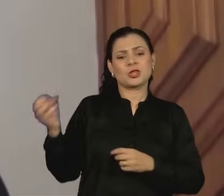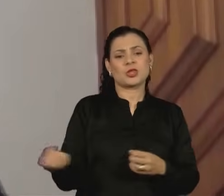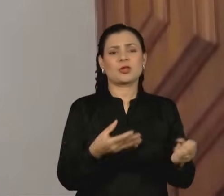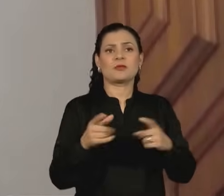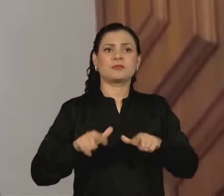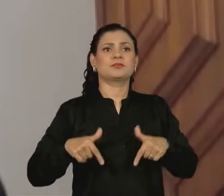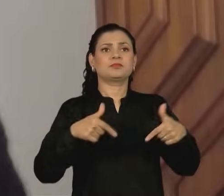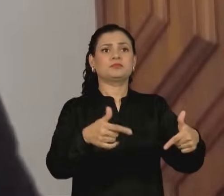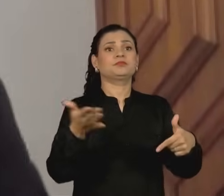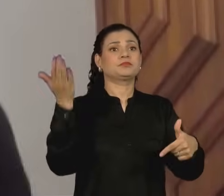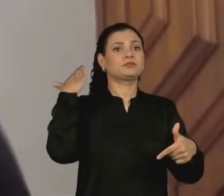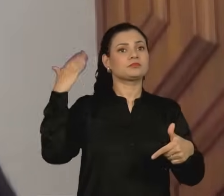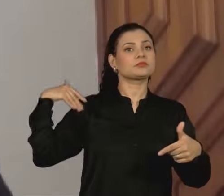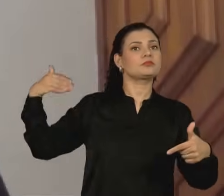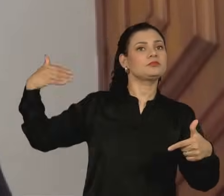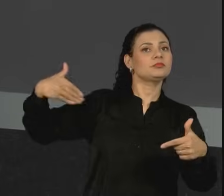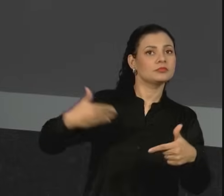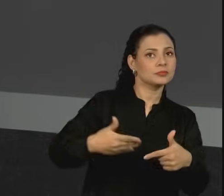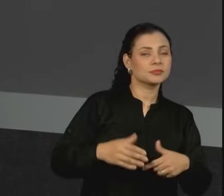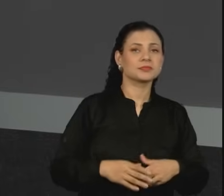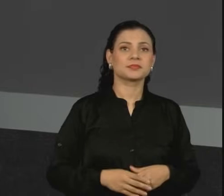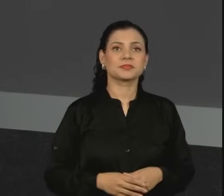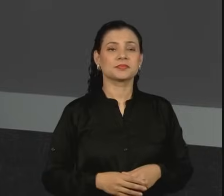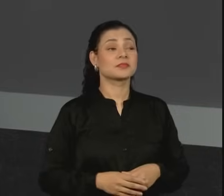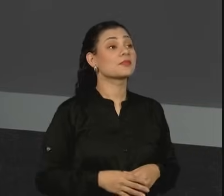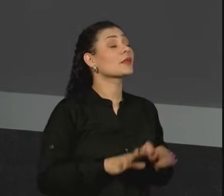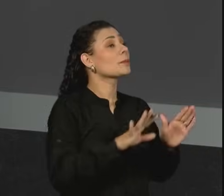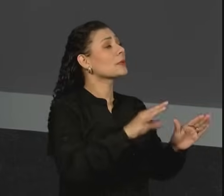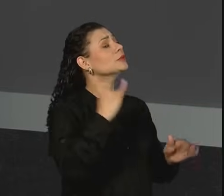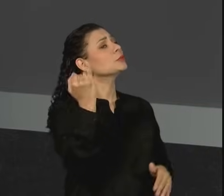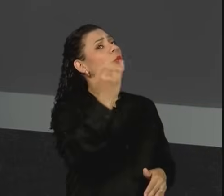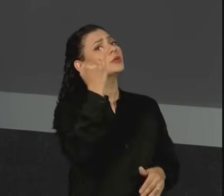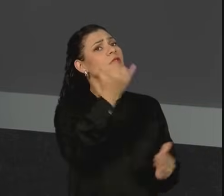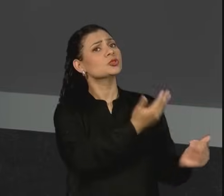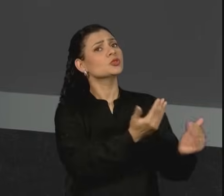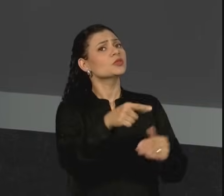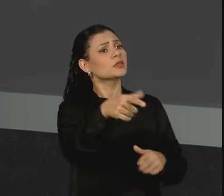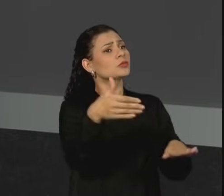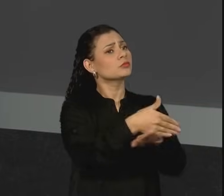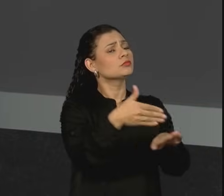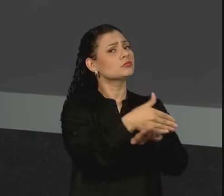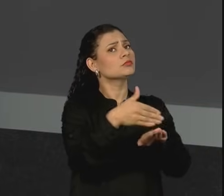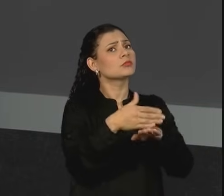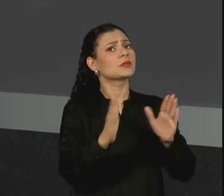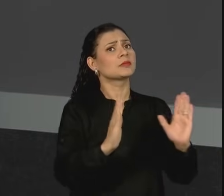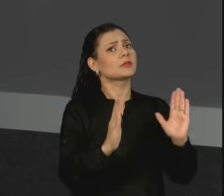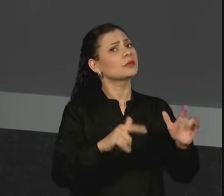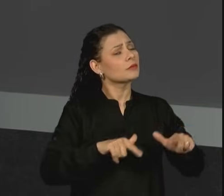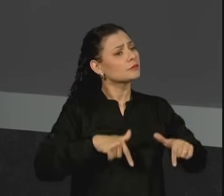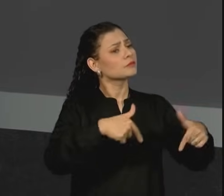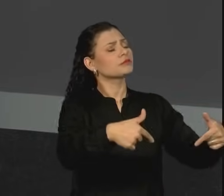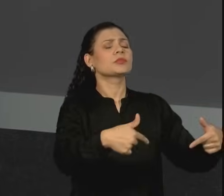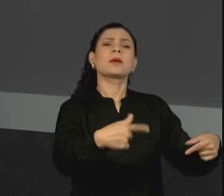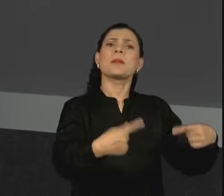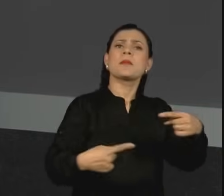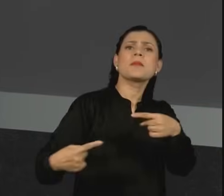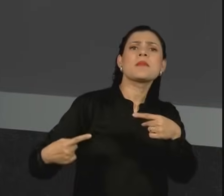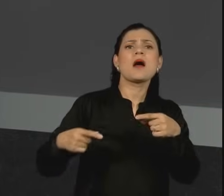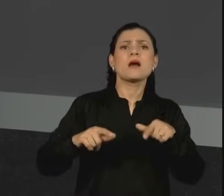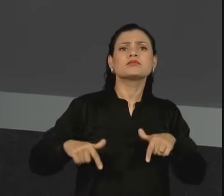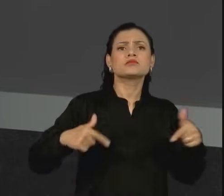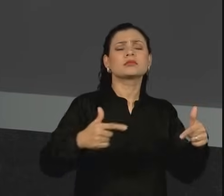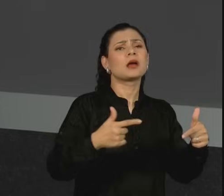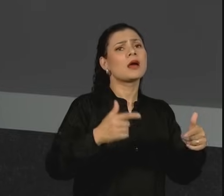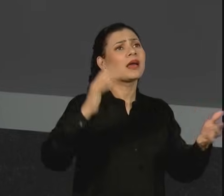foi feito, inclusive, nos mandatos anteriores. Qual que é a importância da gente ter a juventude ativa nesse debate de combate